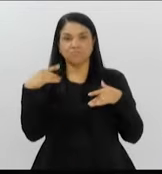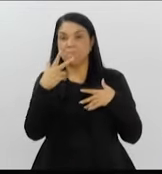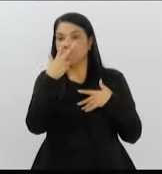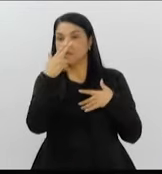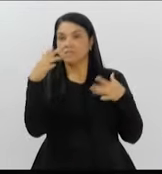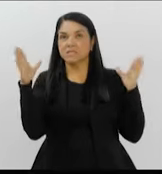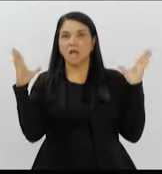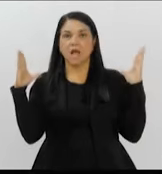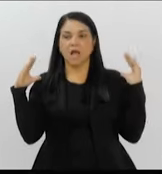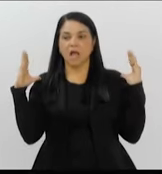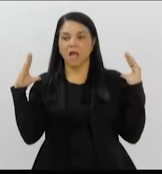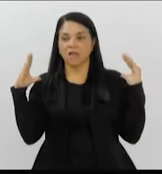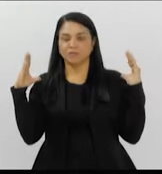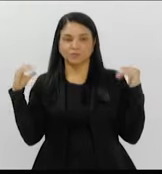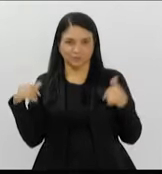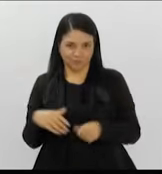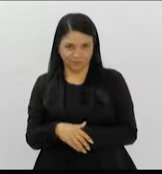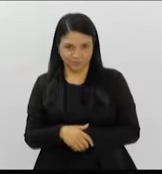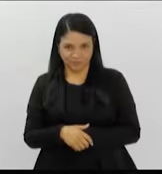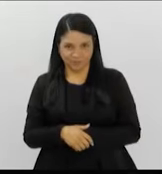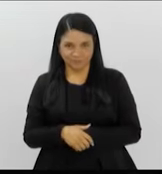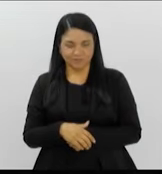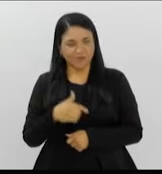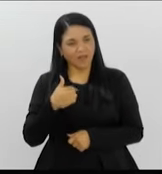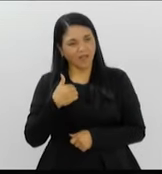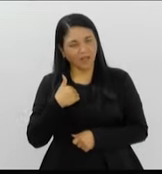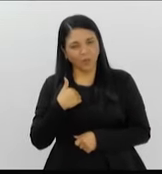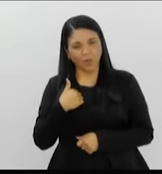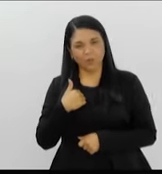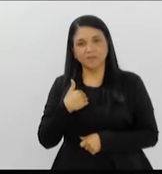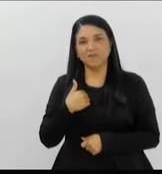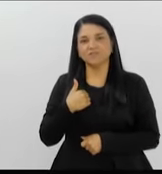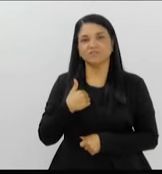Eu, na Lava Jato,